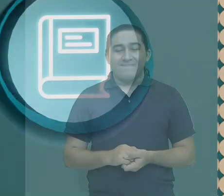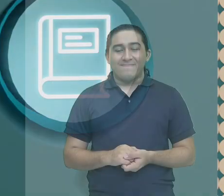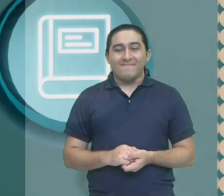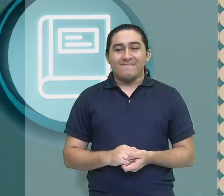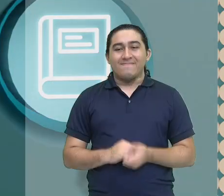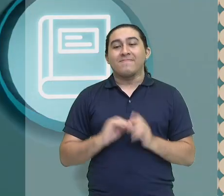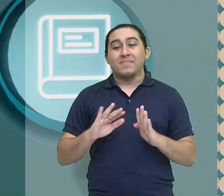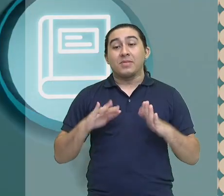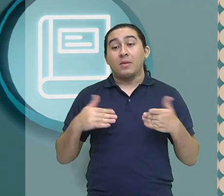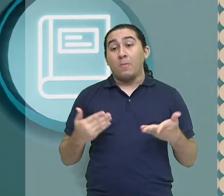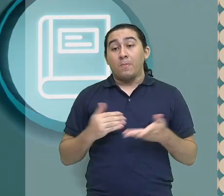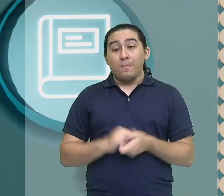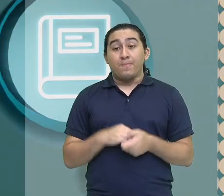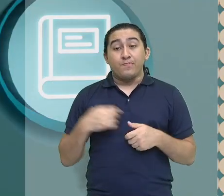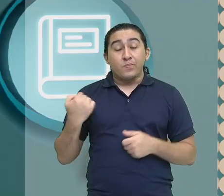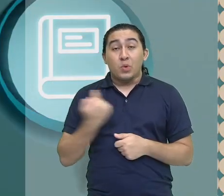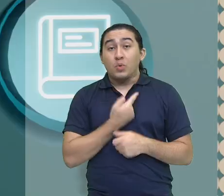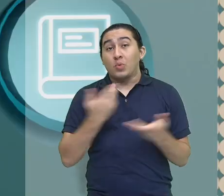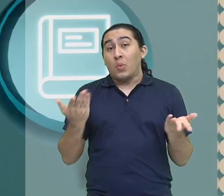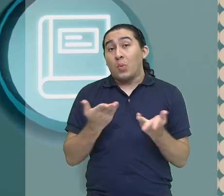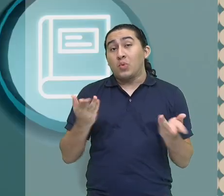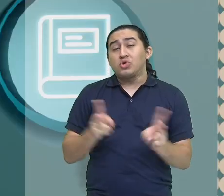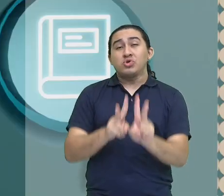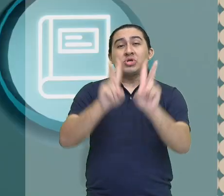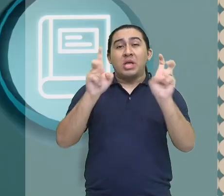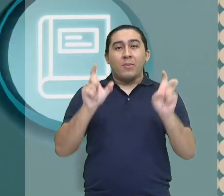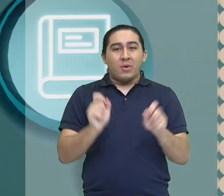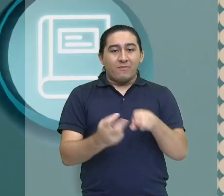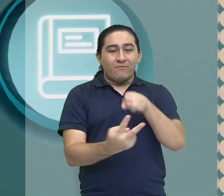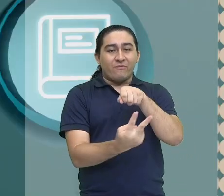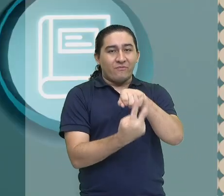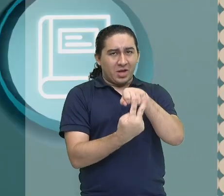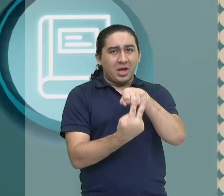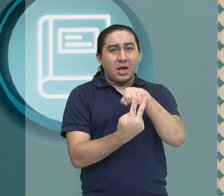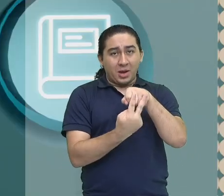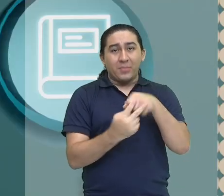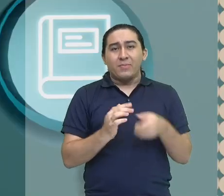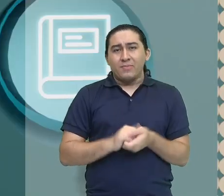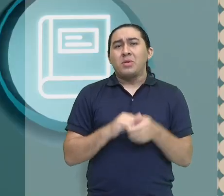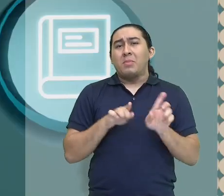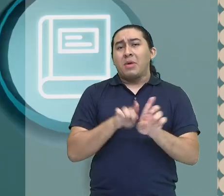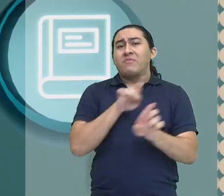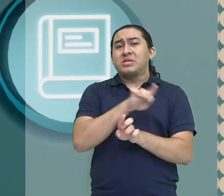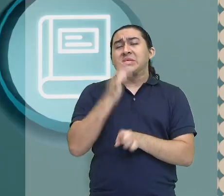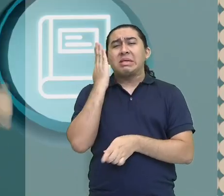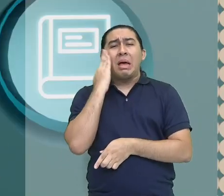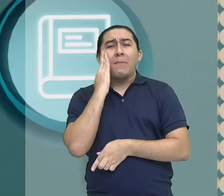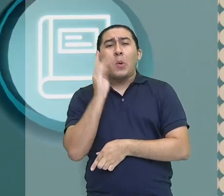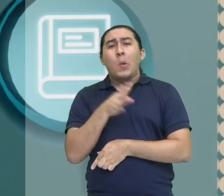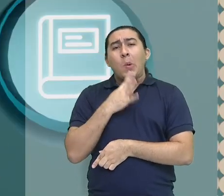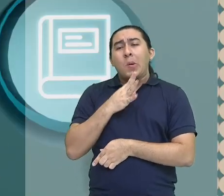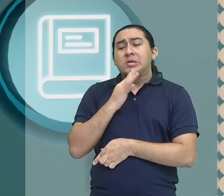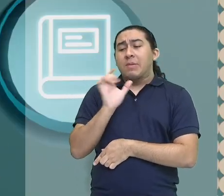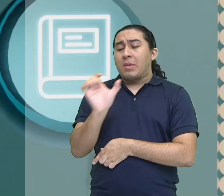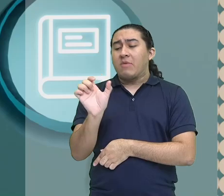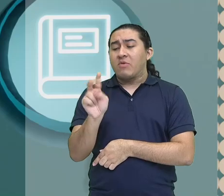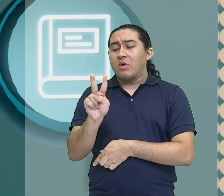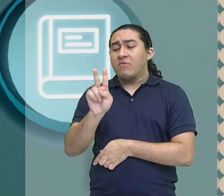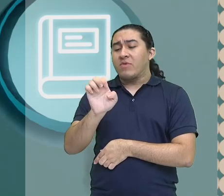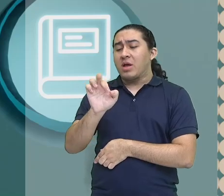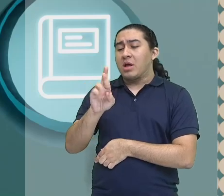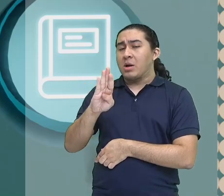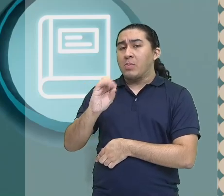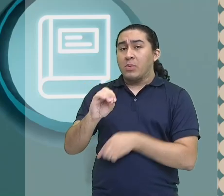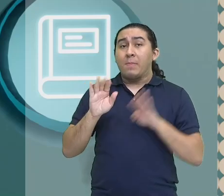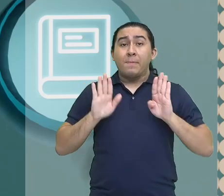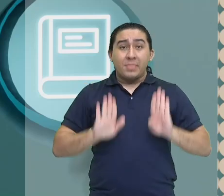Então, gente, vamos tratar de verbo. Sim, afinal, você sabe o que é verbo? Antes de eu explicar o que é verbo, eu